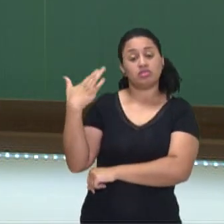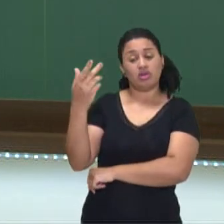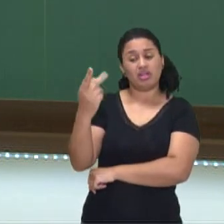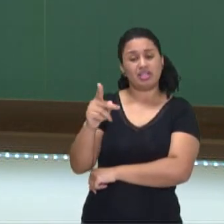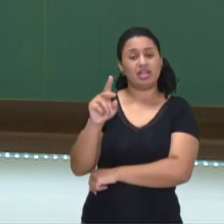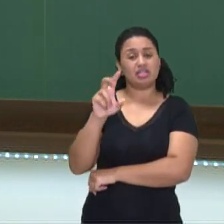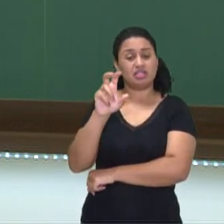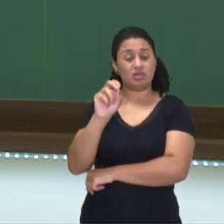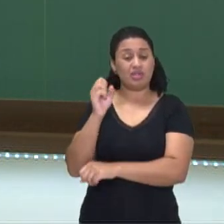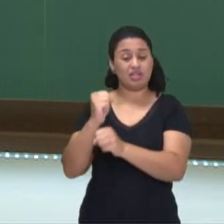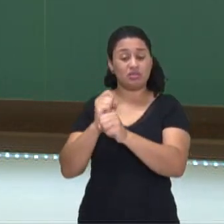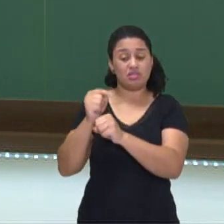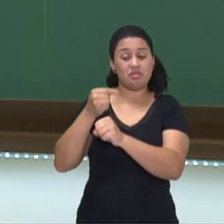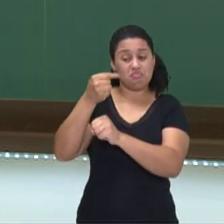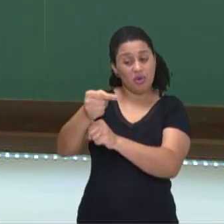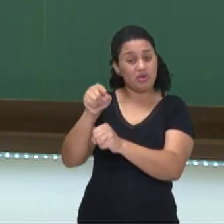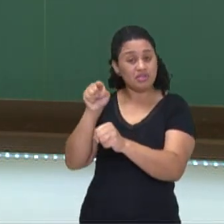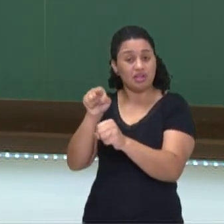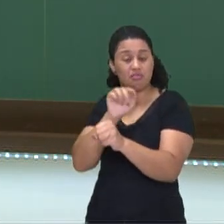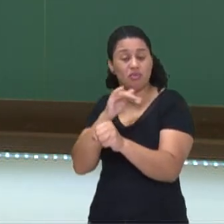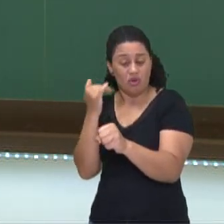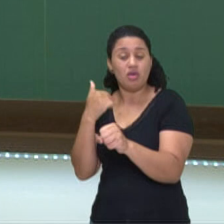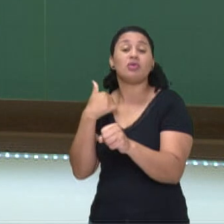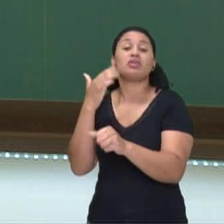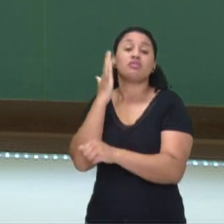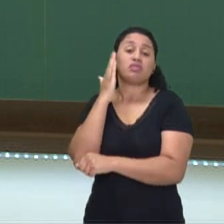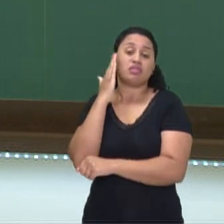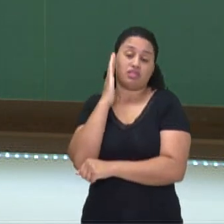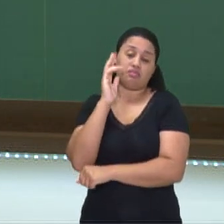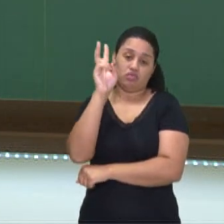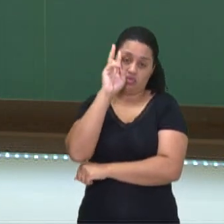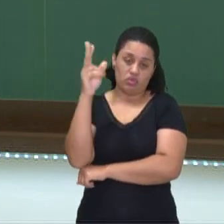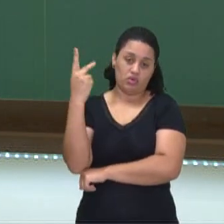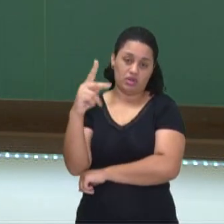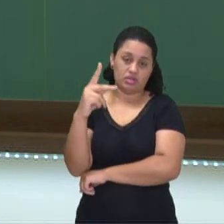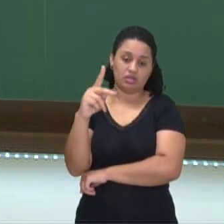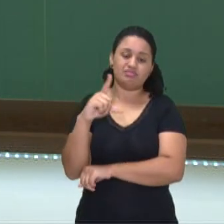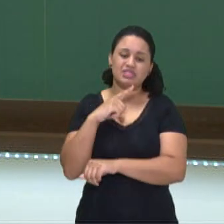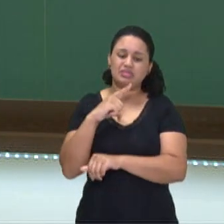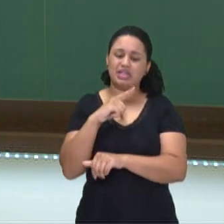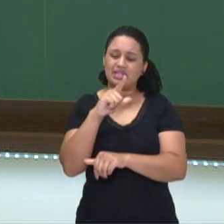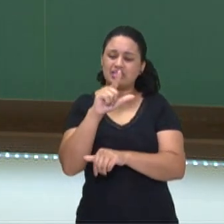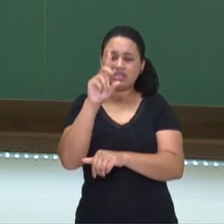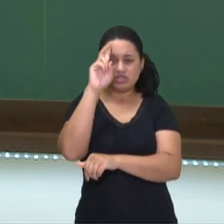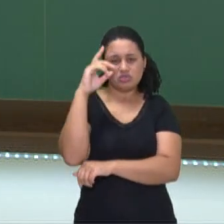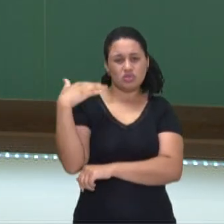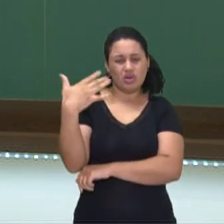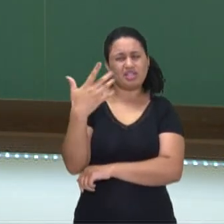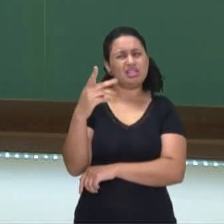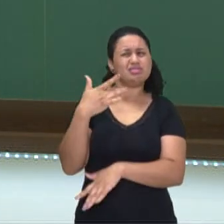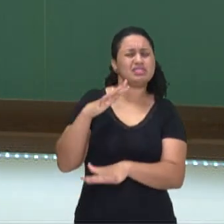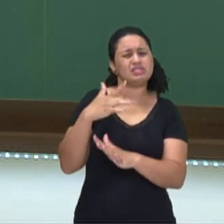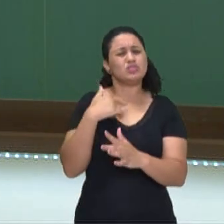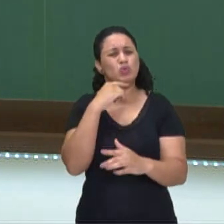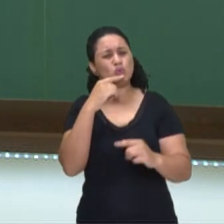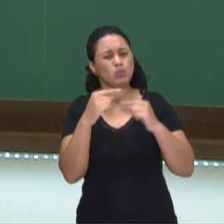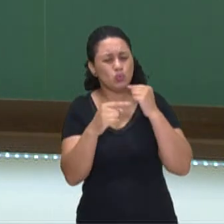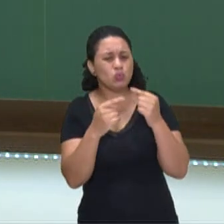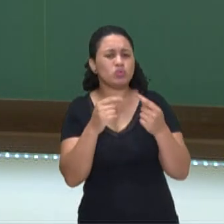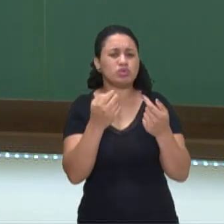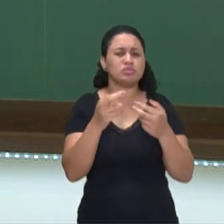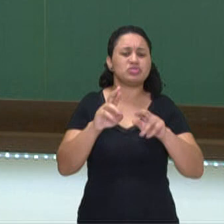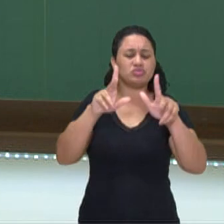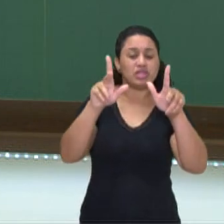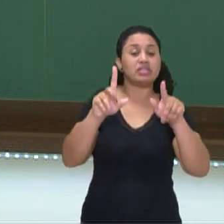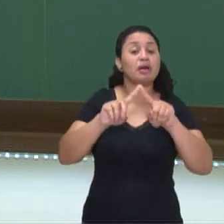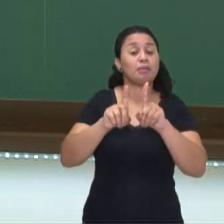quase 50 anos depois da sua morte, então tem algumas divergências nessa brincadeira, mas o que a gente pode dizer é que é um dos grandes